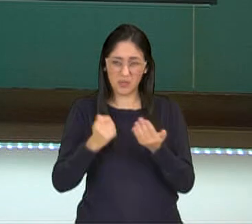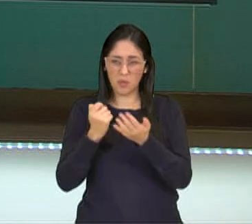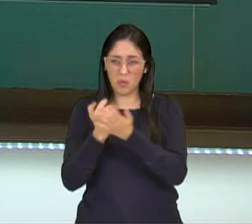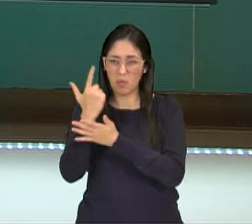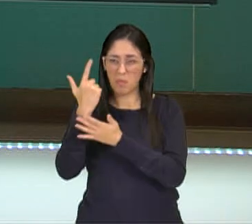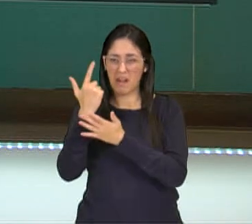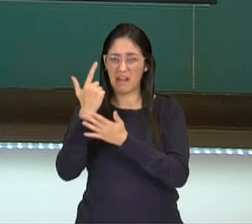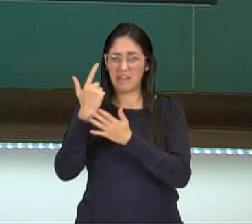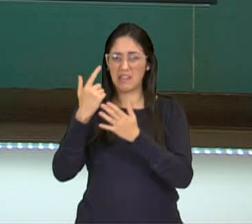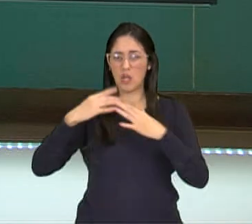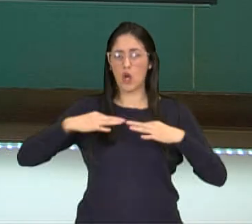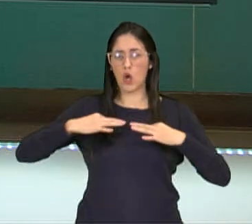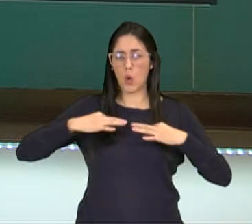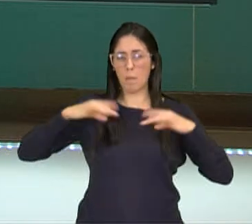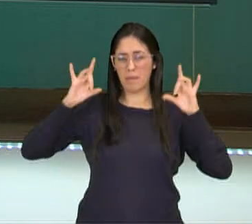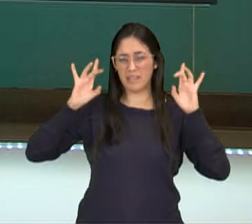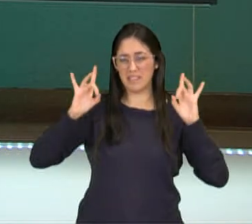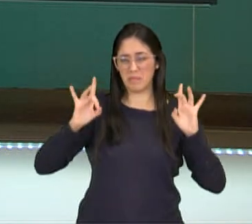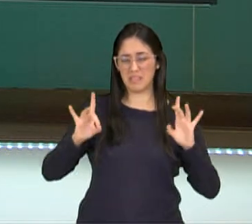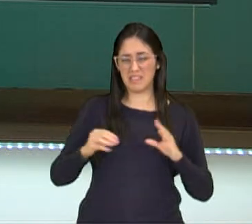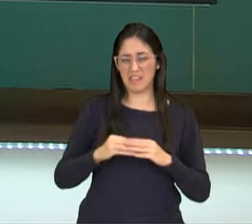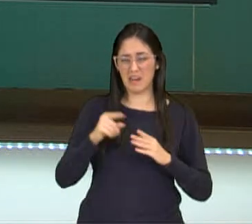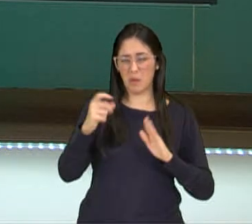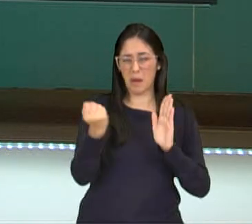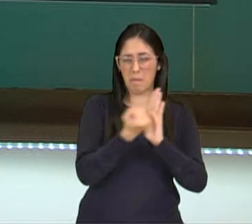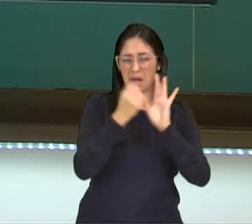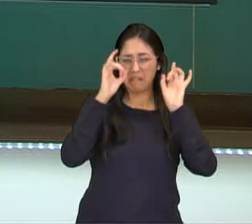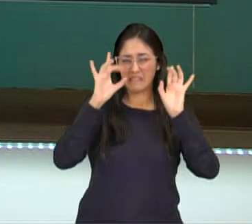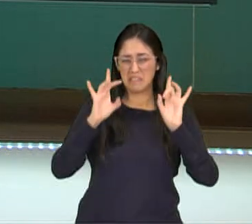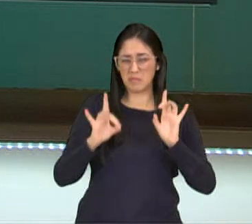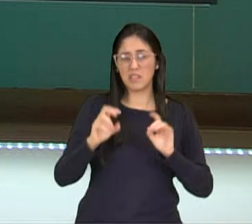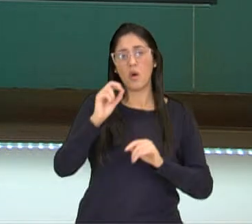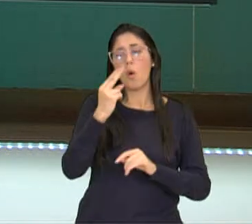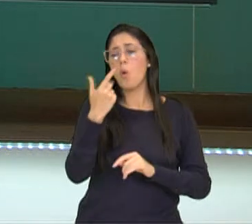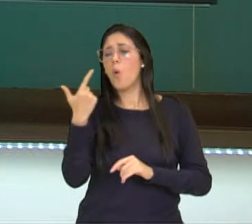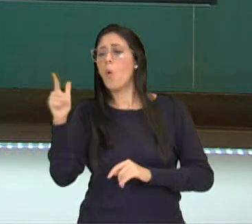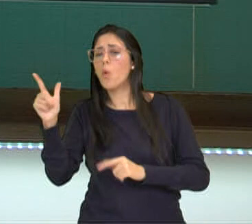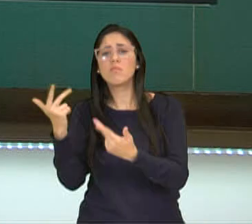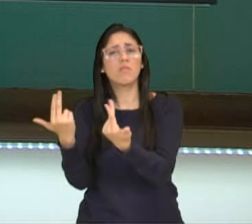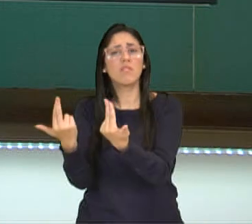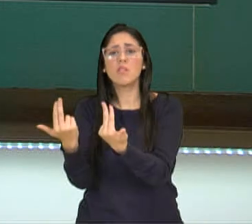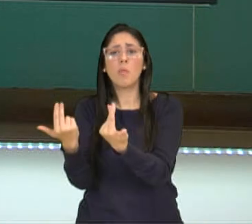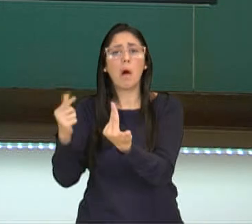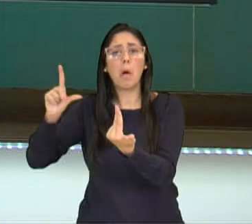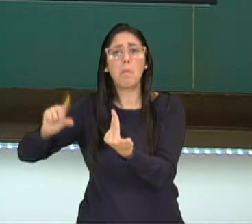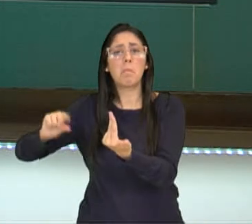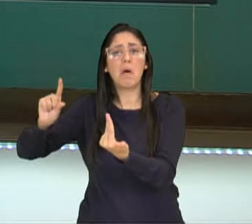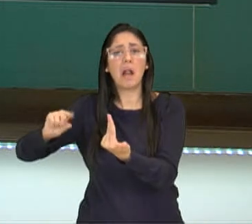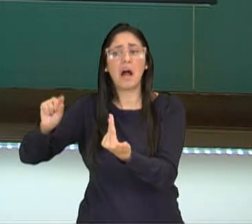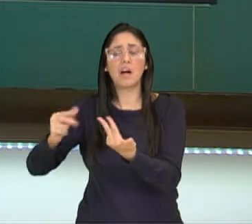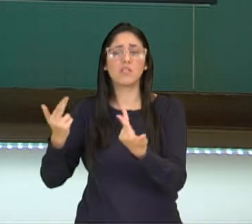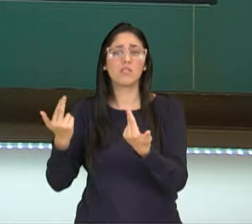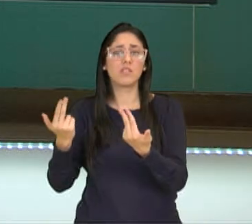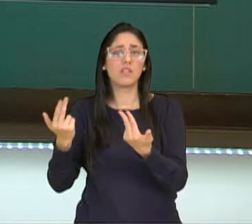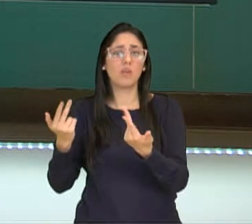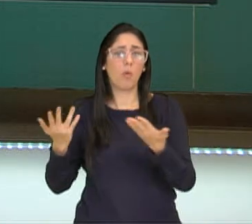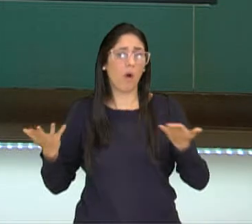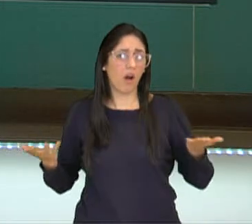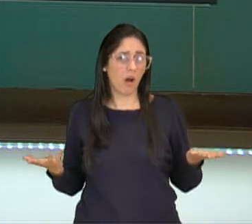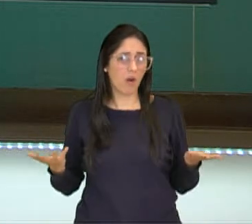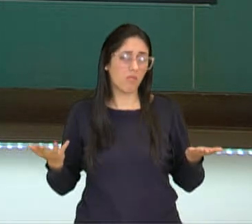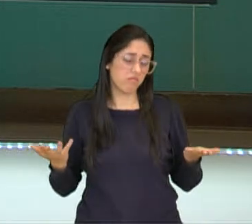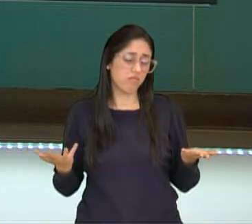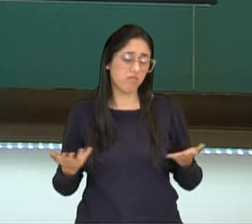de grife ou uma calça que seja igual, semelhante e que vai fazer o mesmo efeito que é